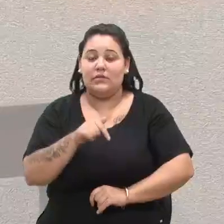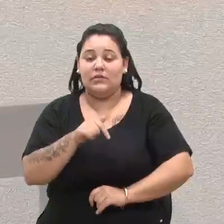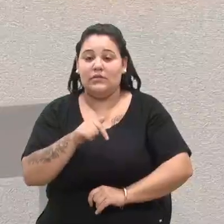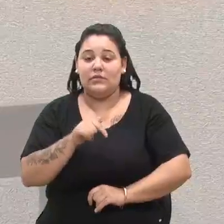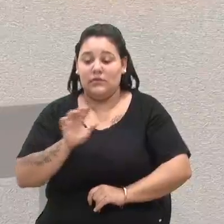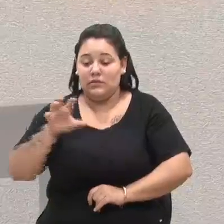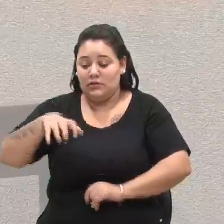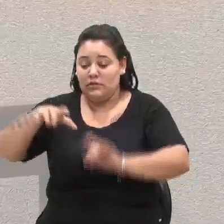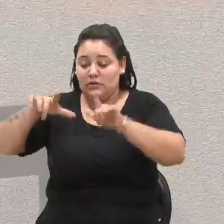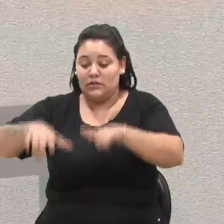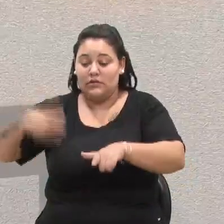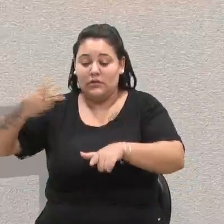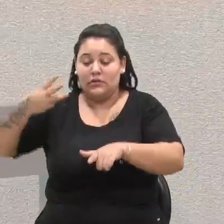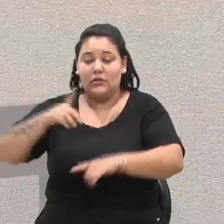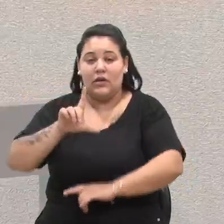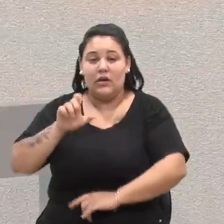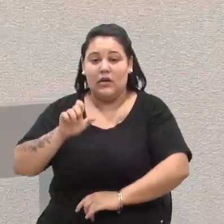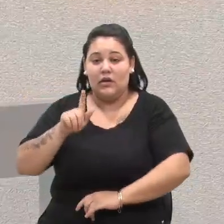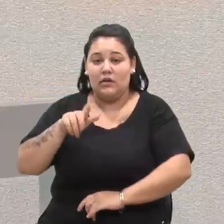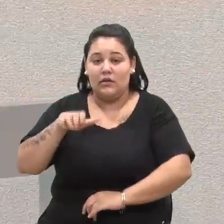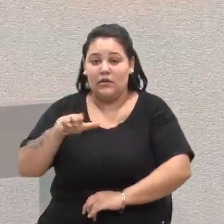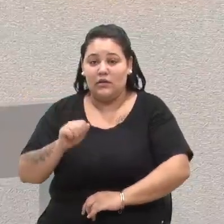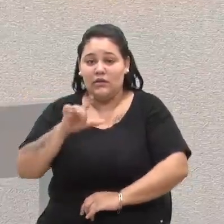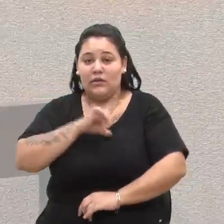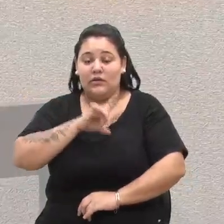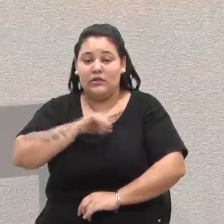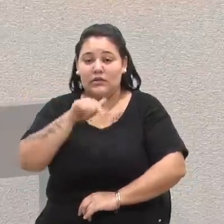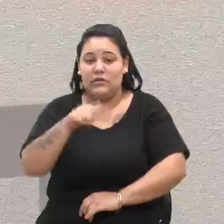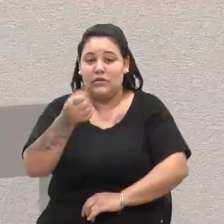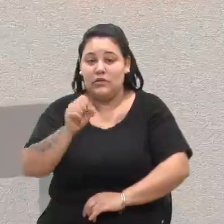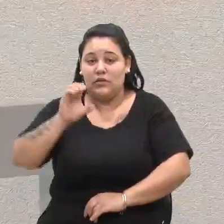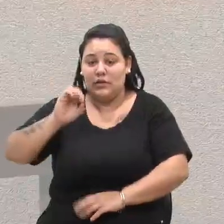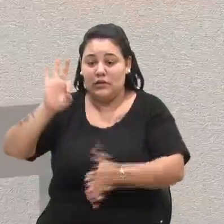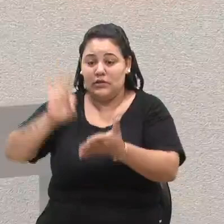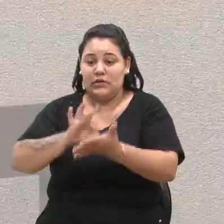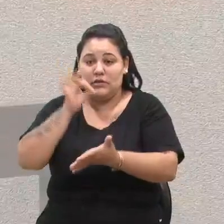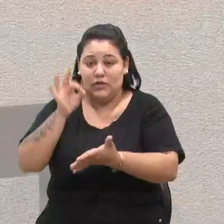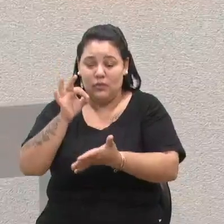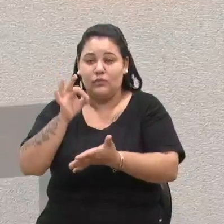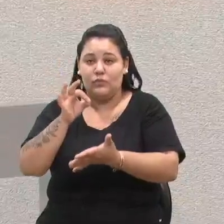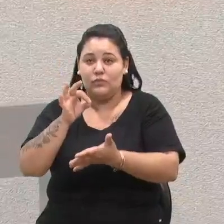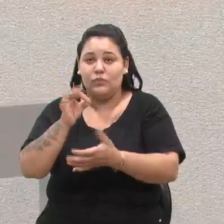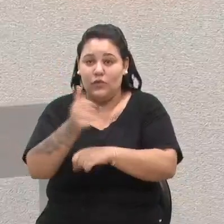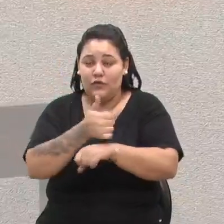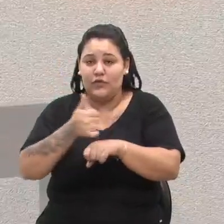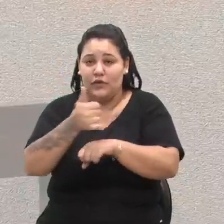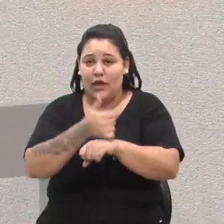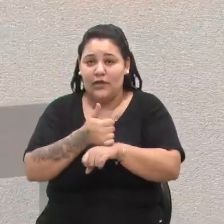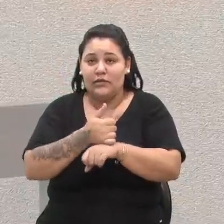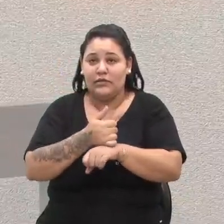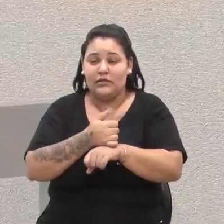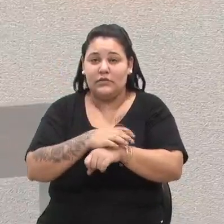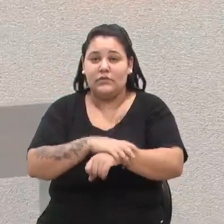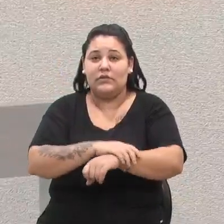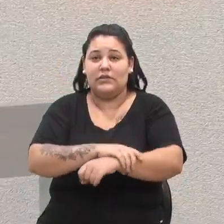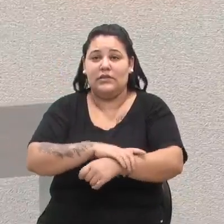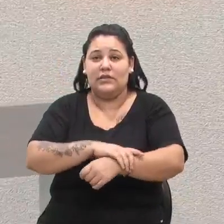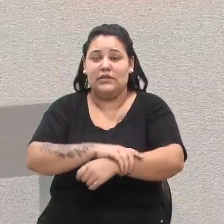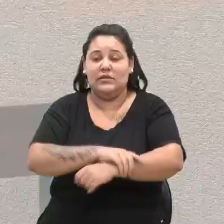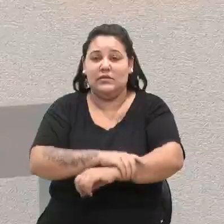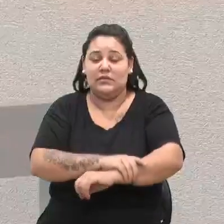Foram 780 atletas inscritos, praticamente 1.200 pessoas entre